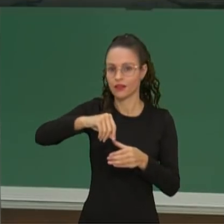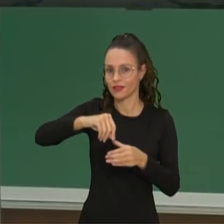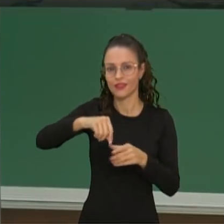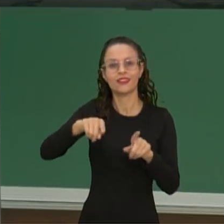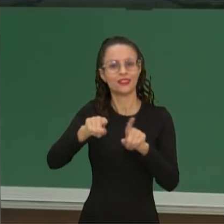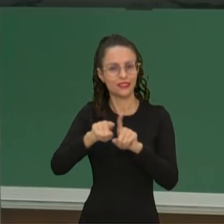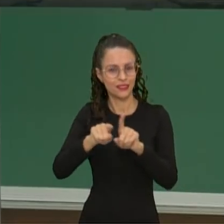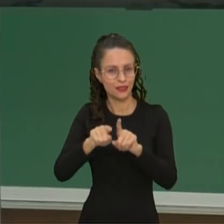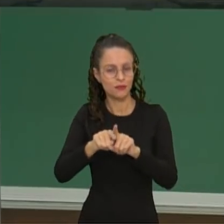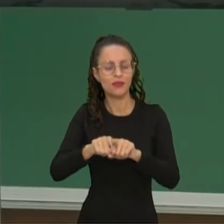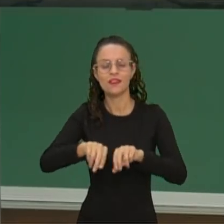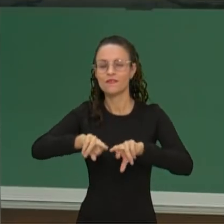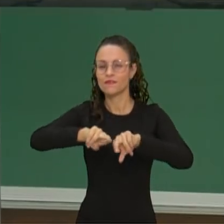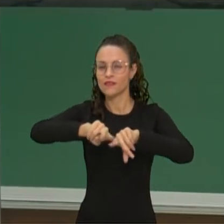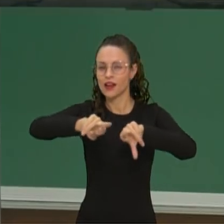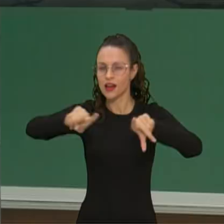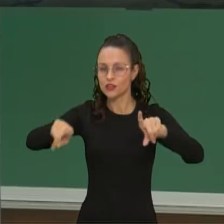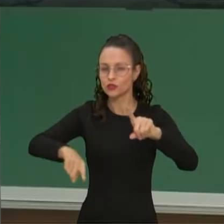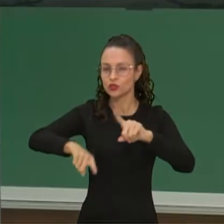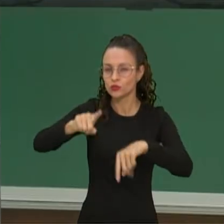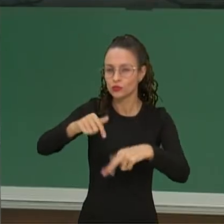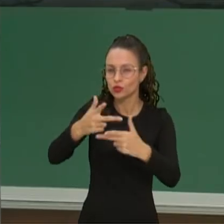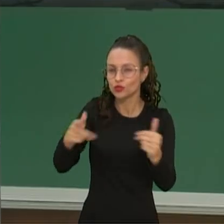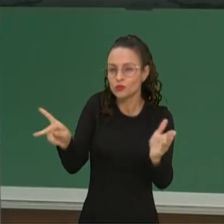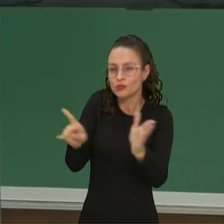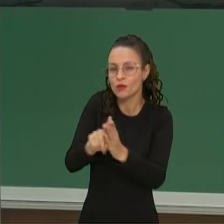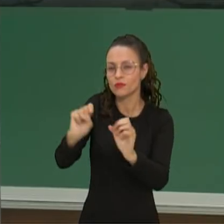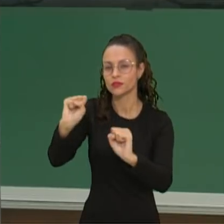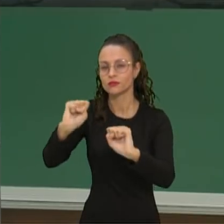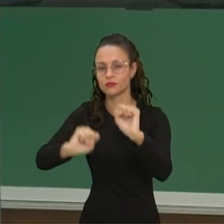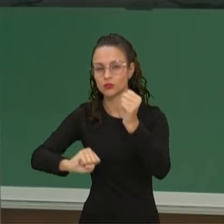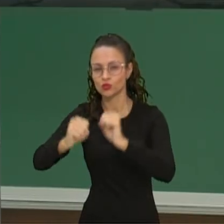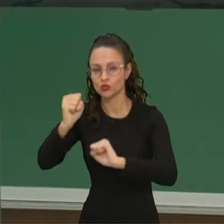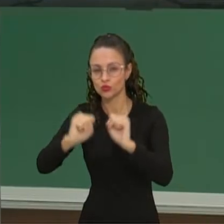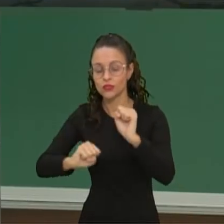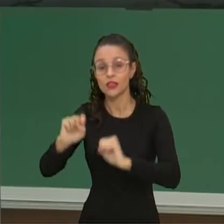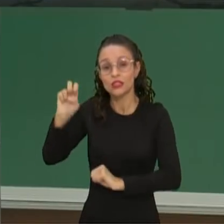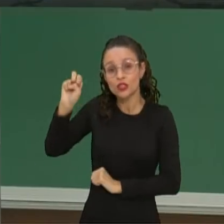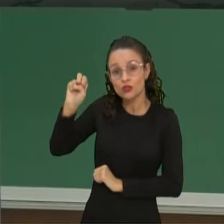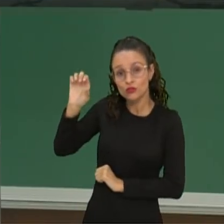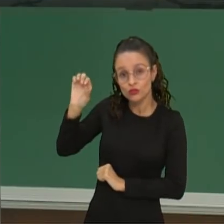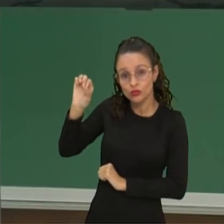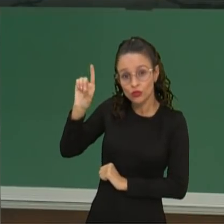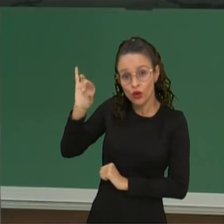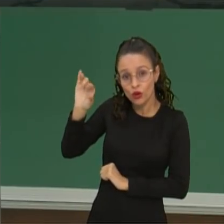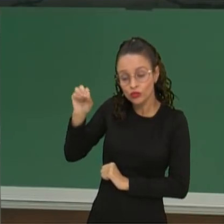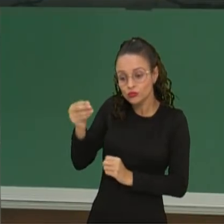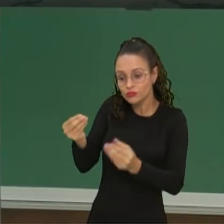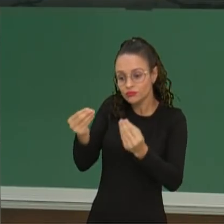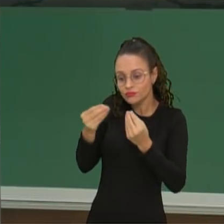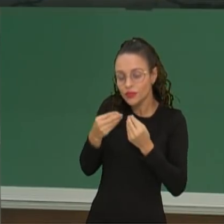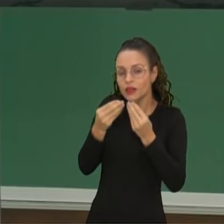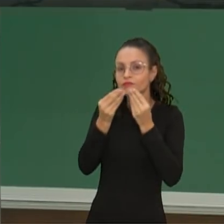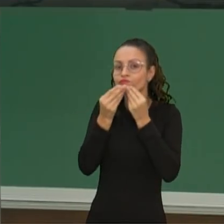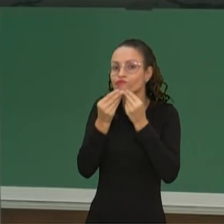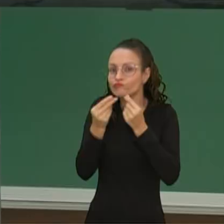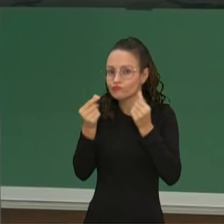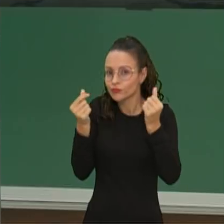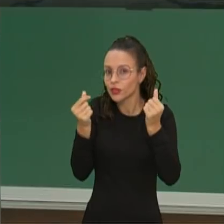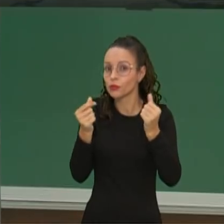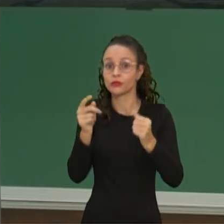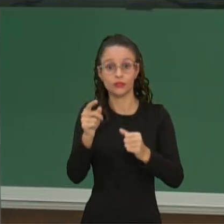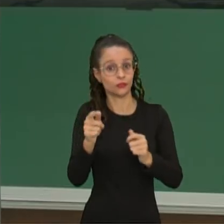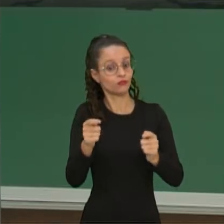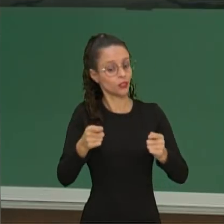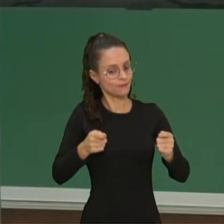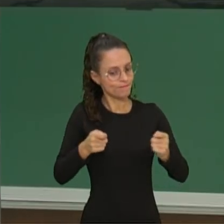em vários produtos industrializados, tá? O sódio dá um sabor a mais aos alimentos, né? Então tem que tomar cuidado,